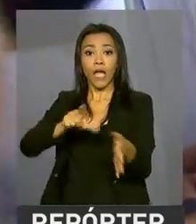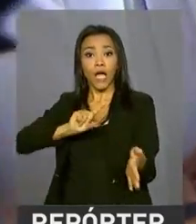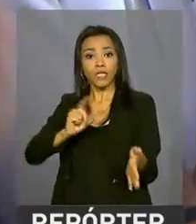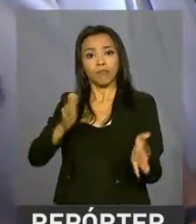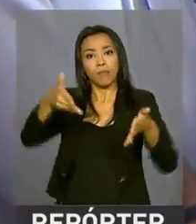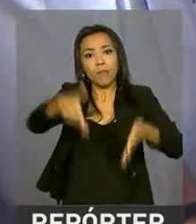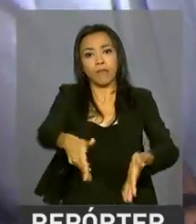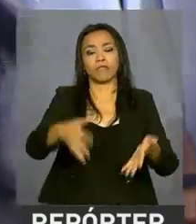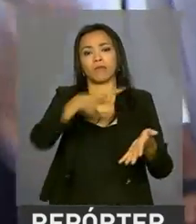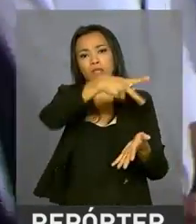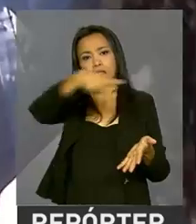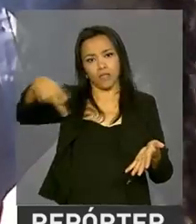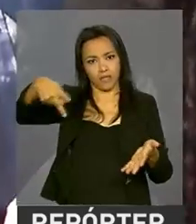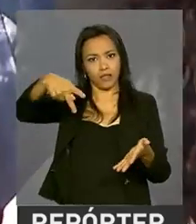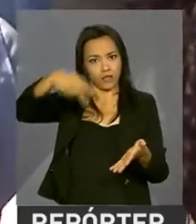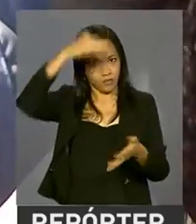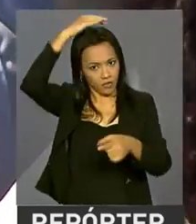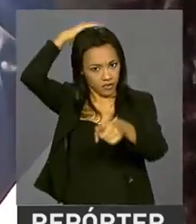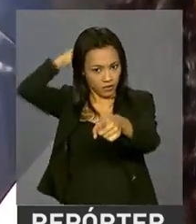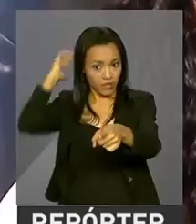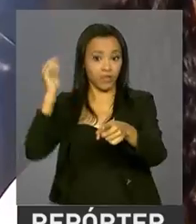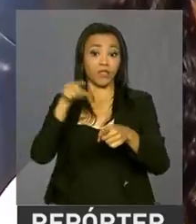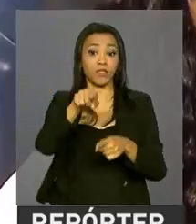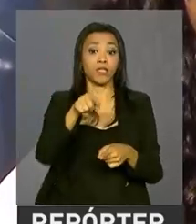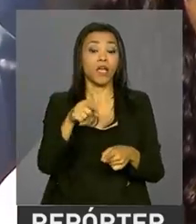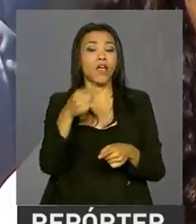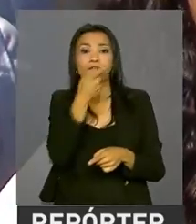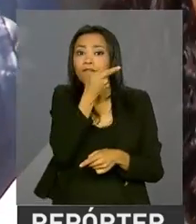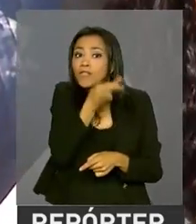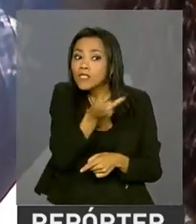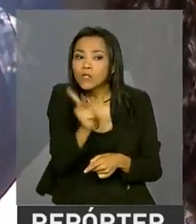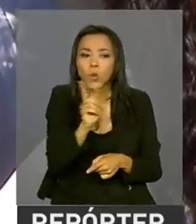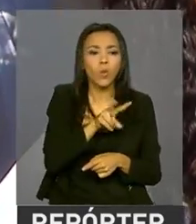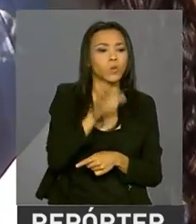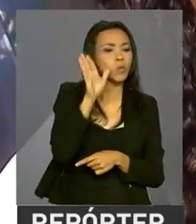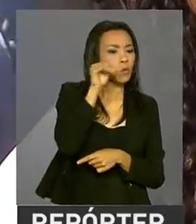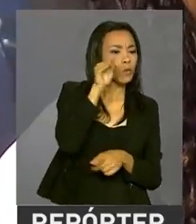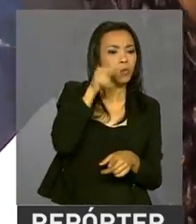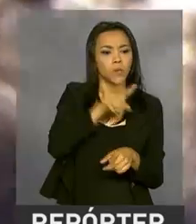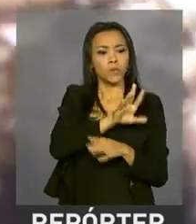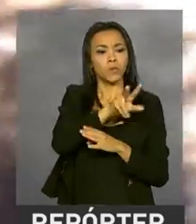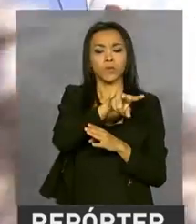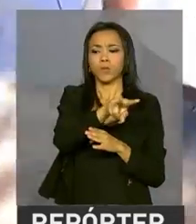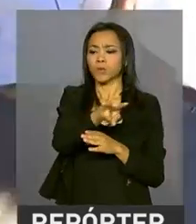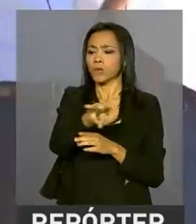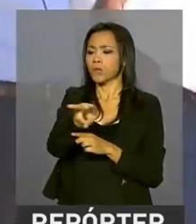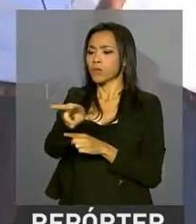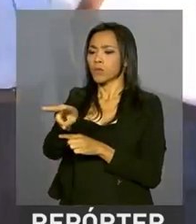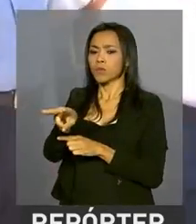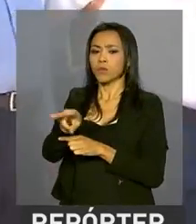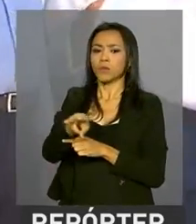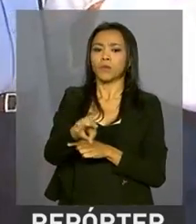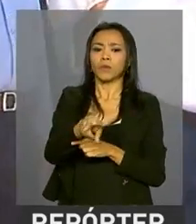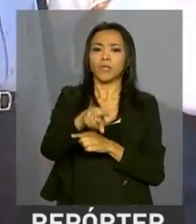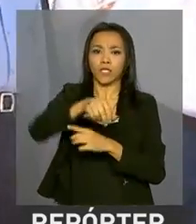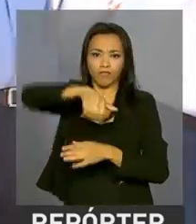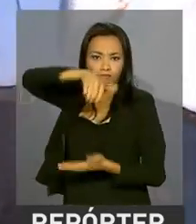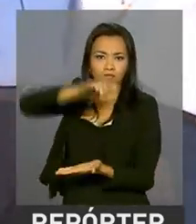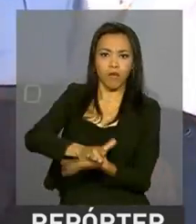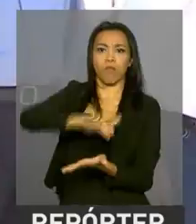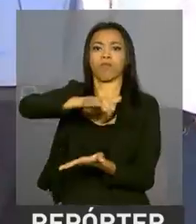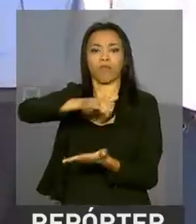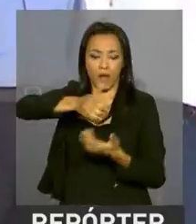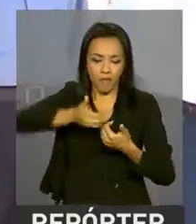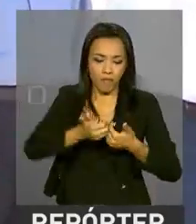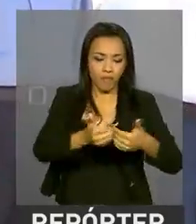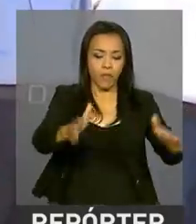que marcou a chegada das águas, o presidente Michel Temer visitou Sertânia, em Pernambuco, e acionou a abertura do